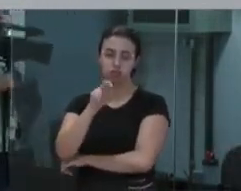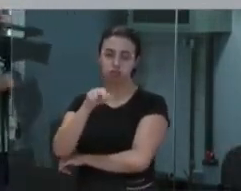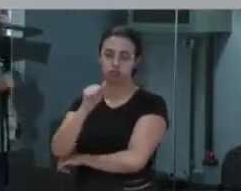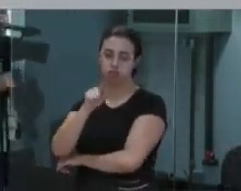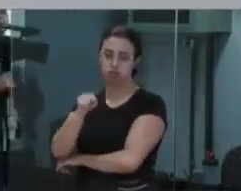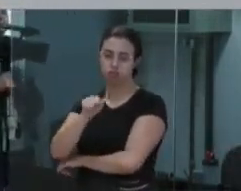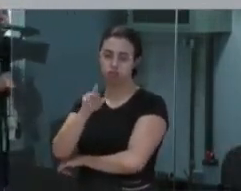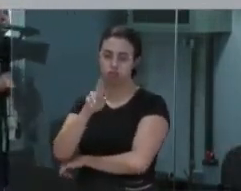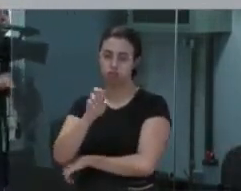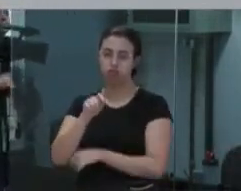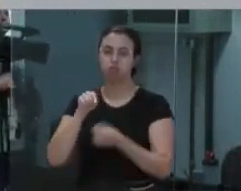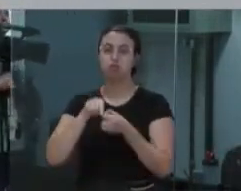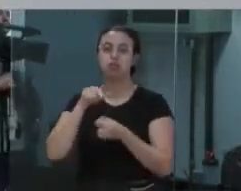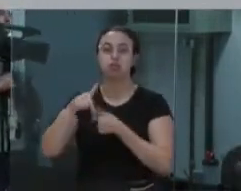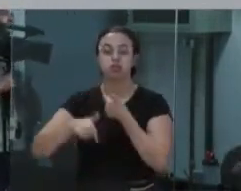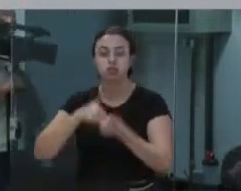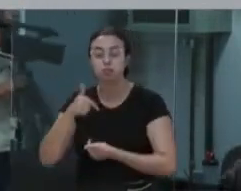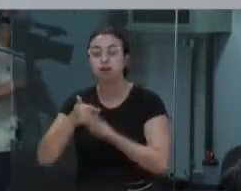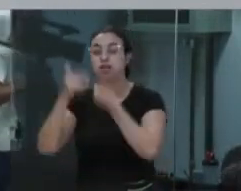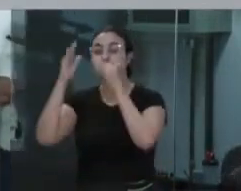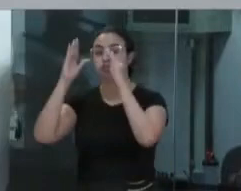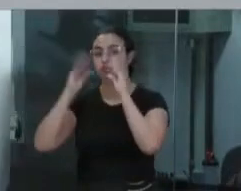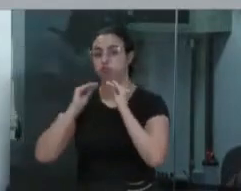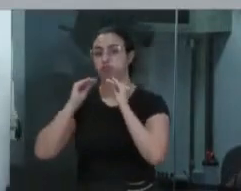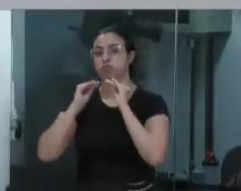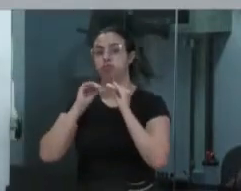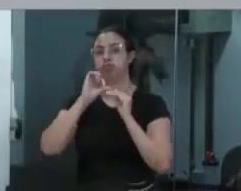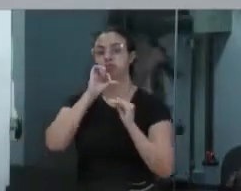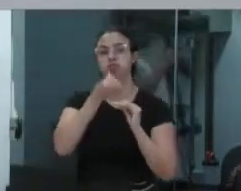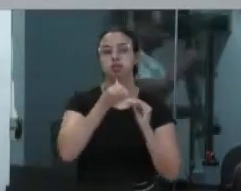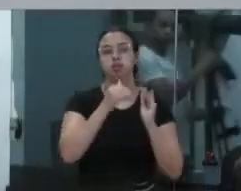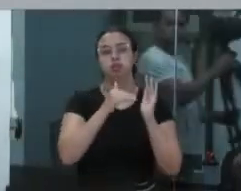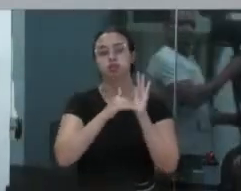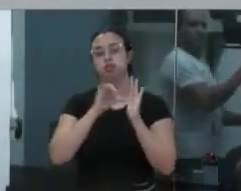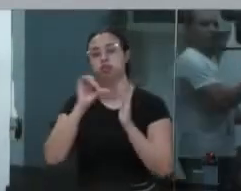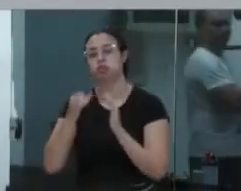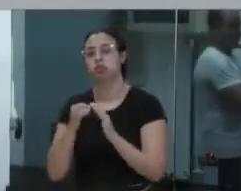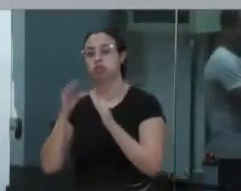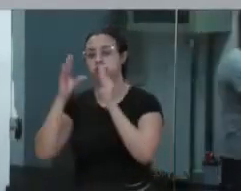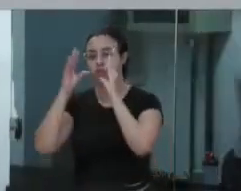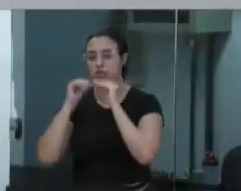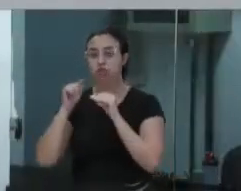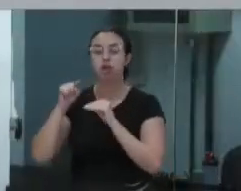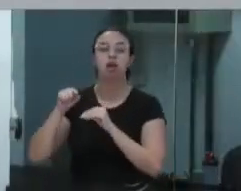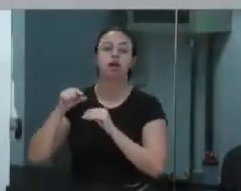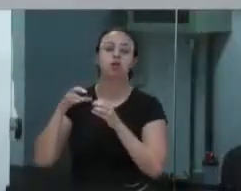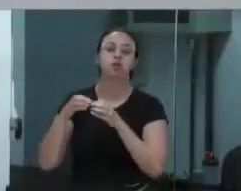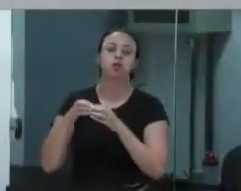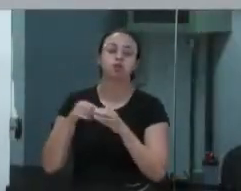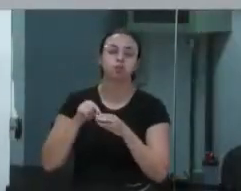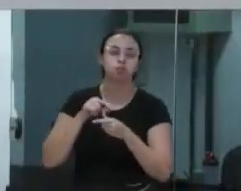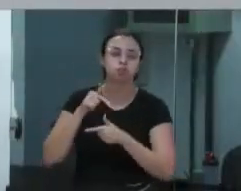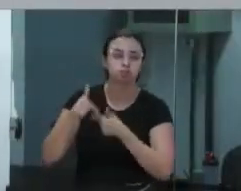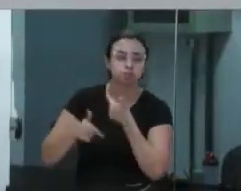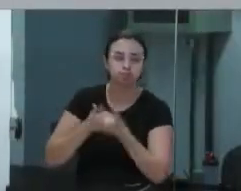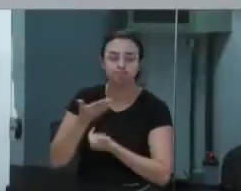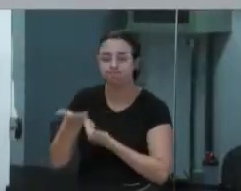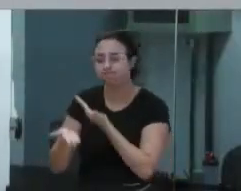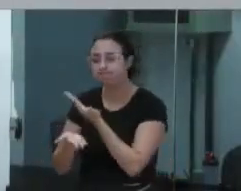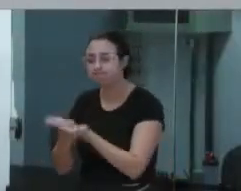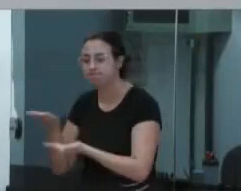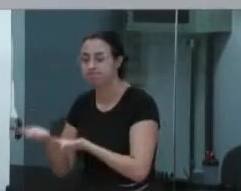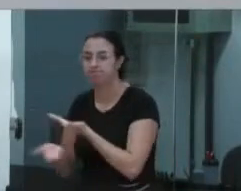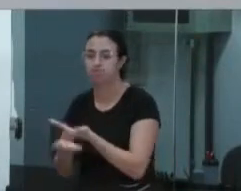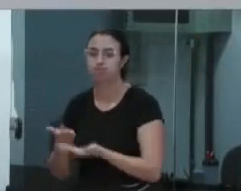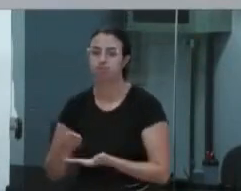e eles fazem, né, esse trabalho à noite. Então, de 6 às 9 da noite, né, o Jesus de Nazaré faz também esse trabalho sobre o